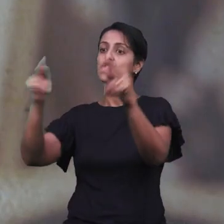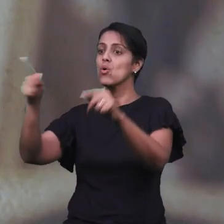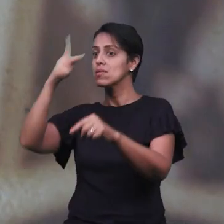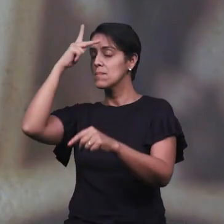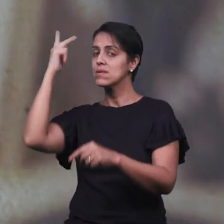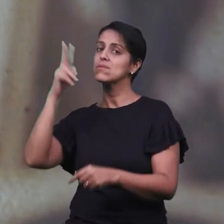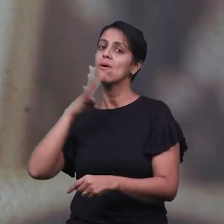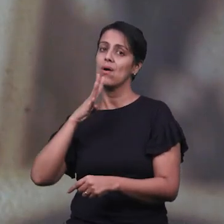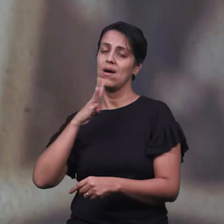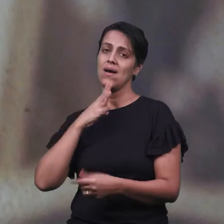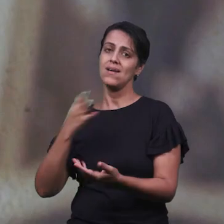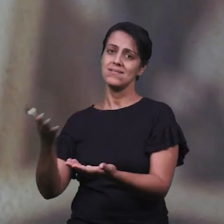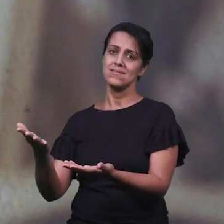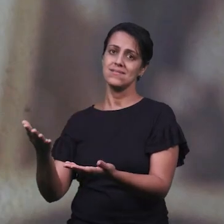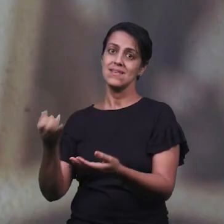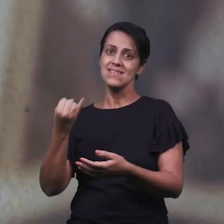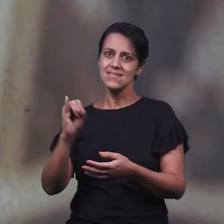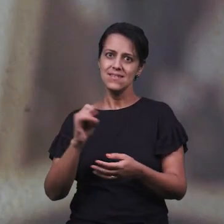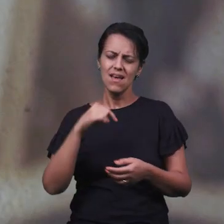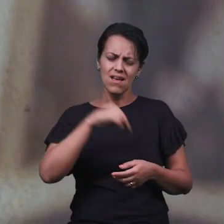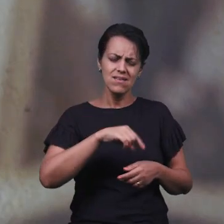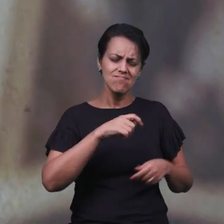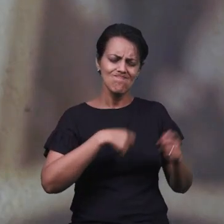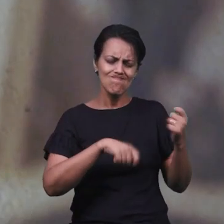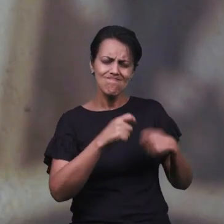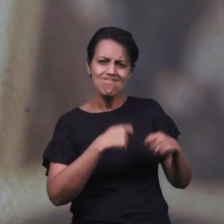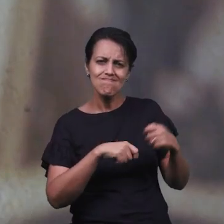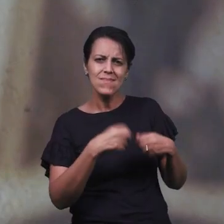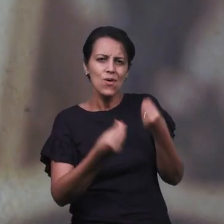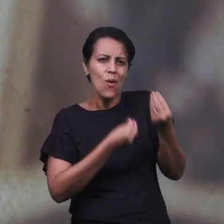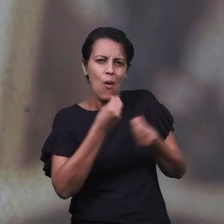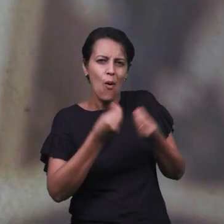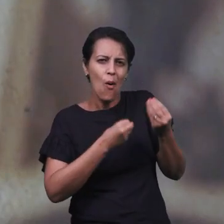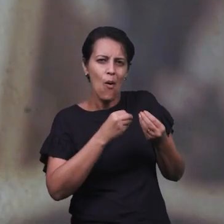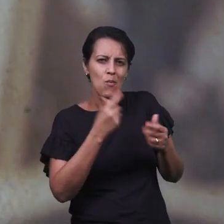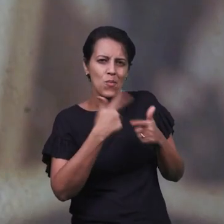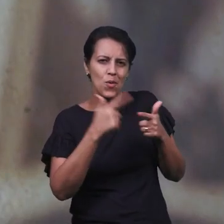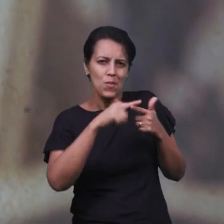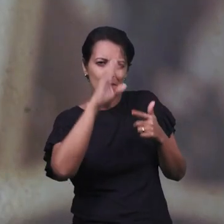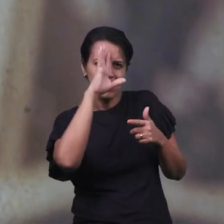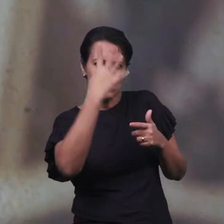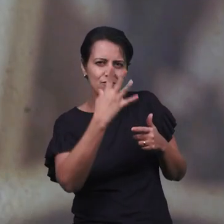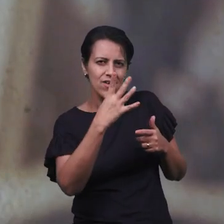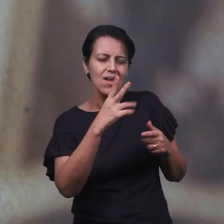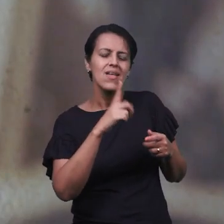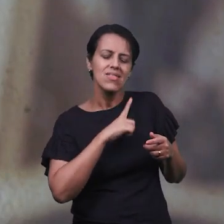a resolução, né, de conflito, você vai ter mais essa